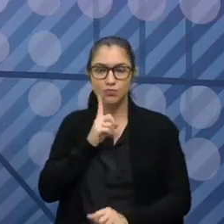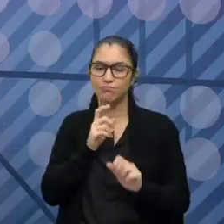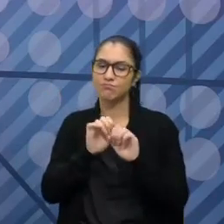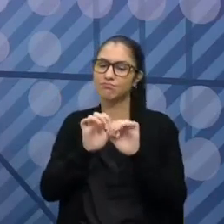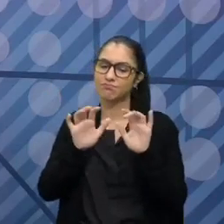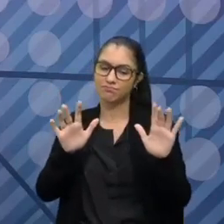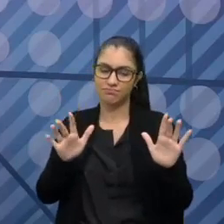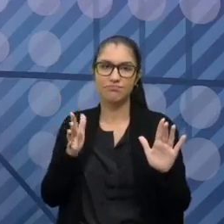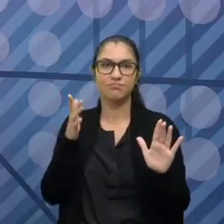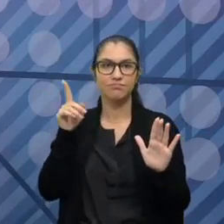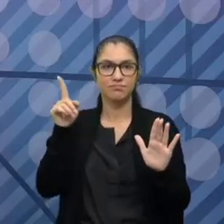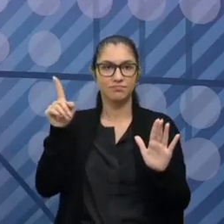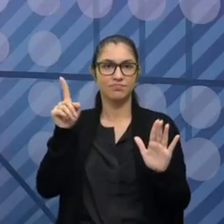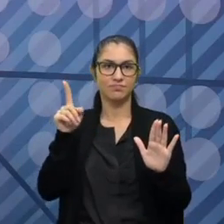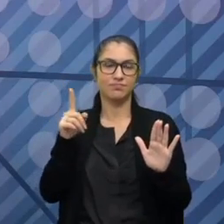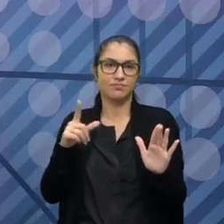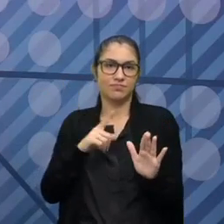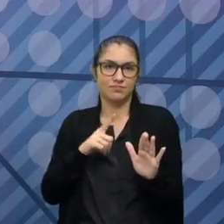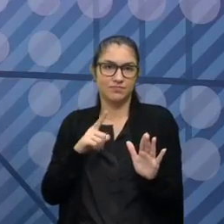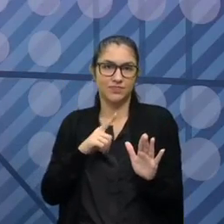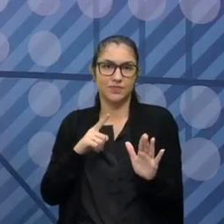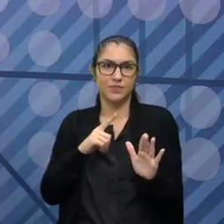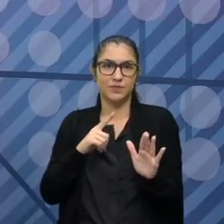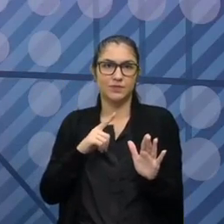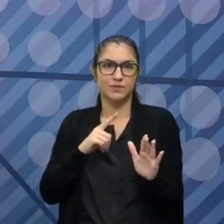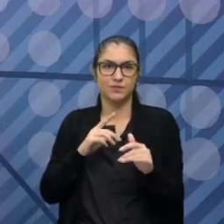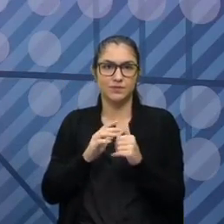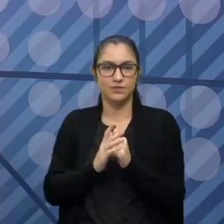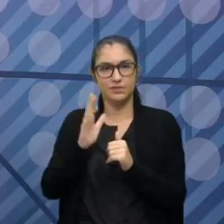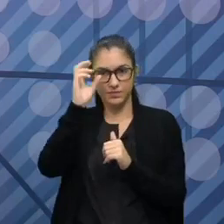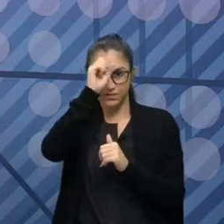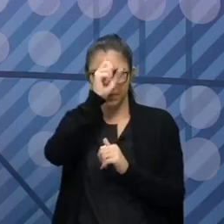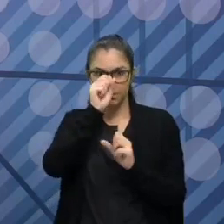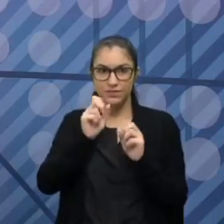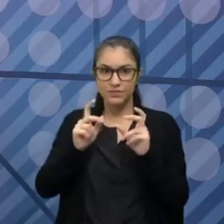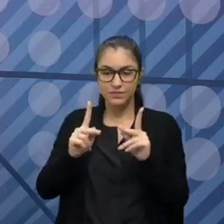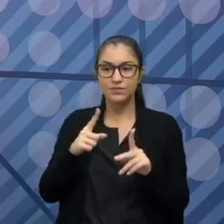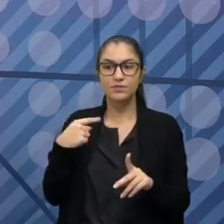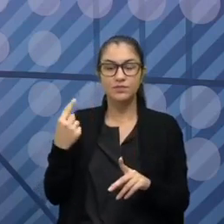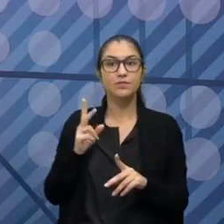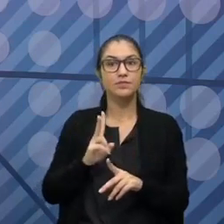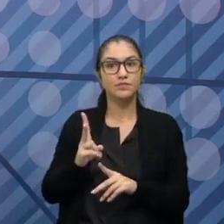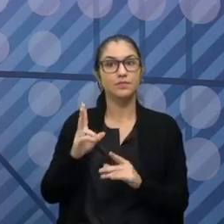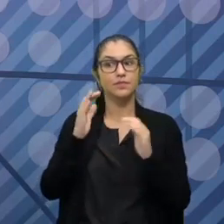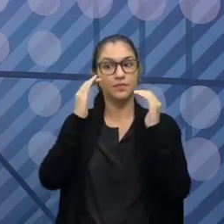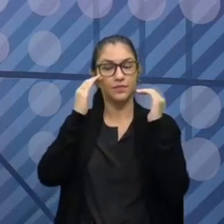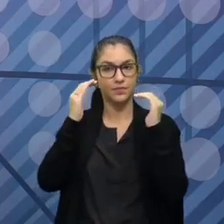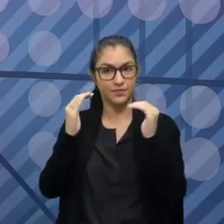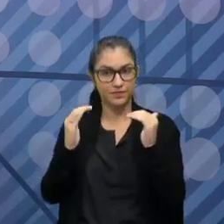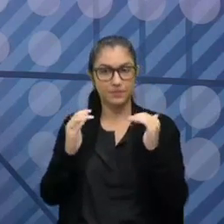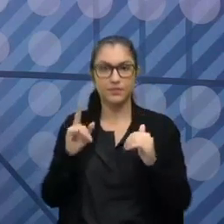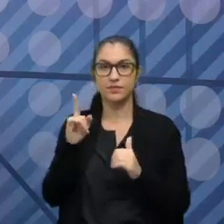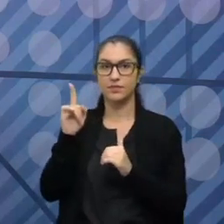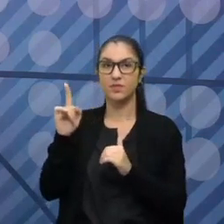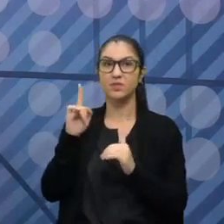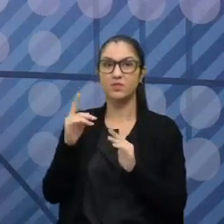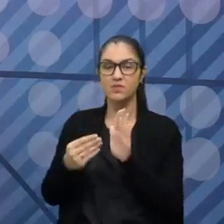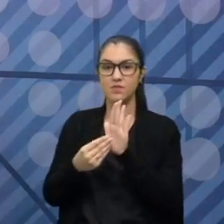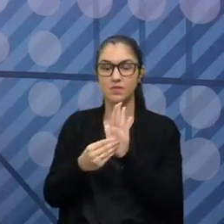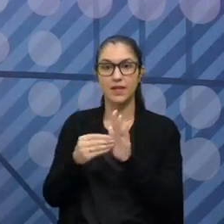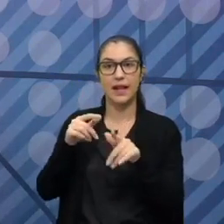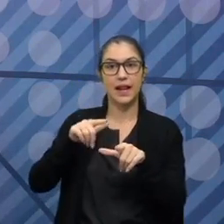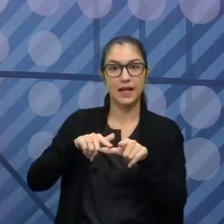no nível que ele estiver de aprendizado, né? A gente sempre respeita os níveis. Então, ele vai colocar a